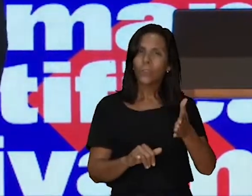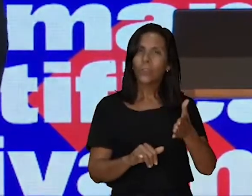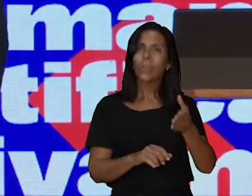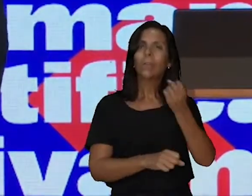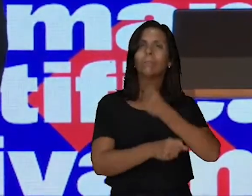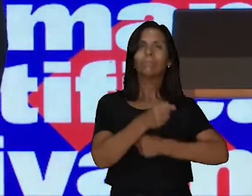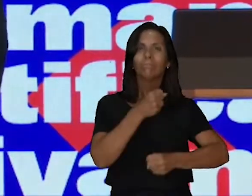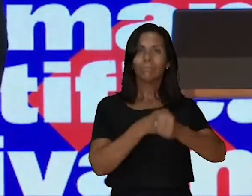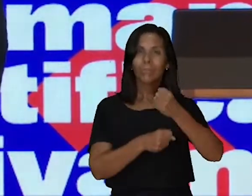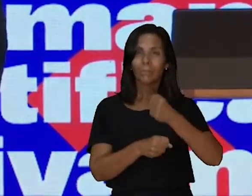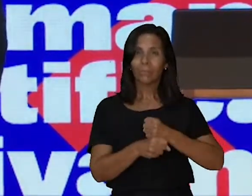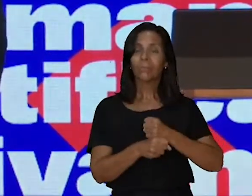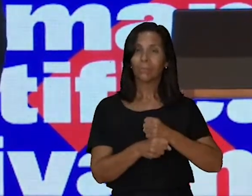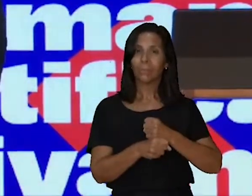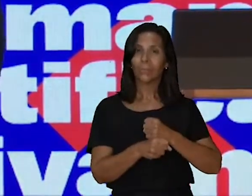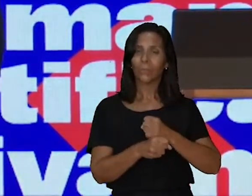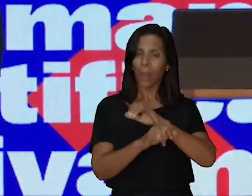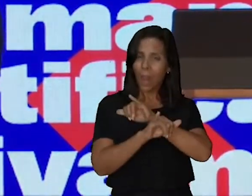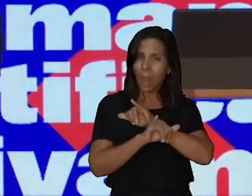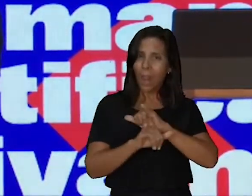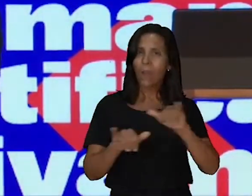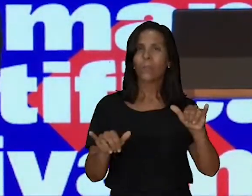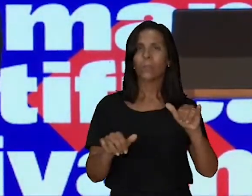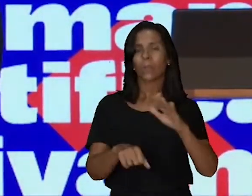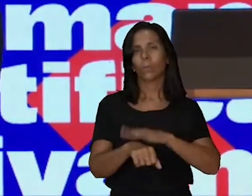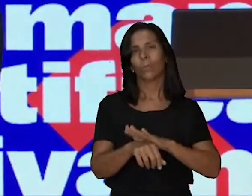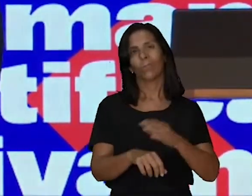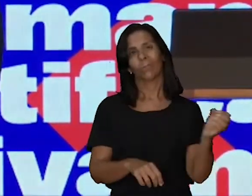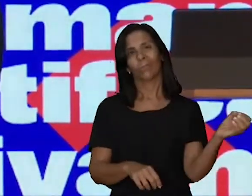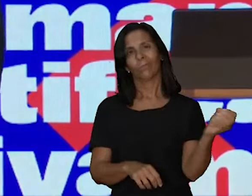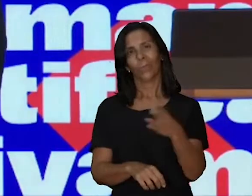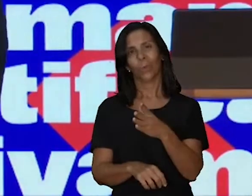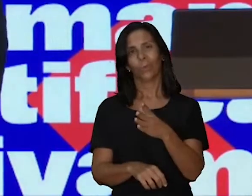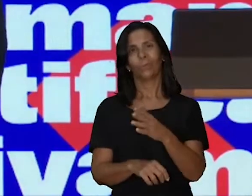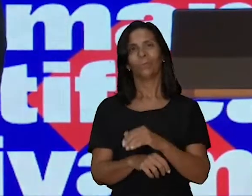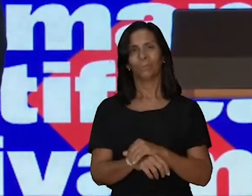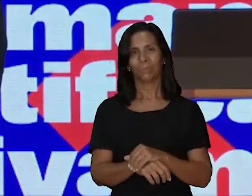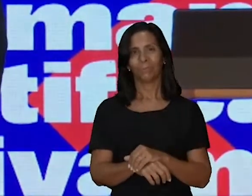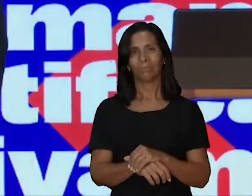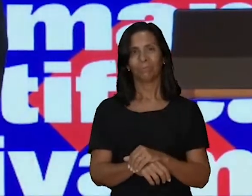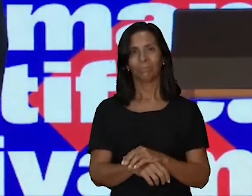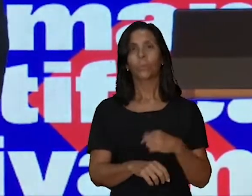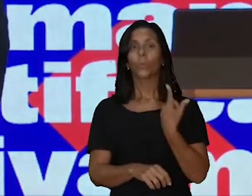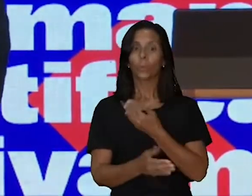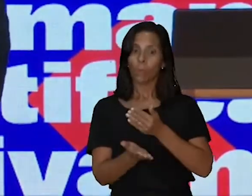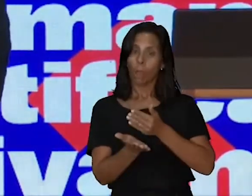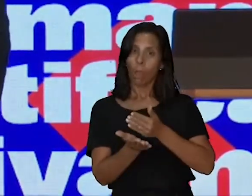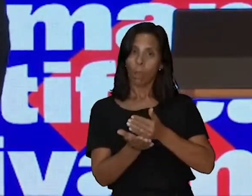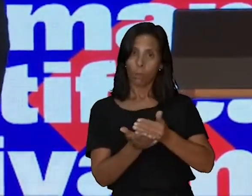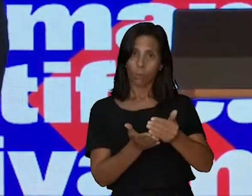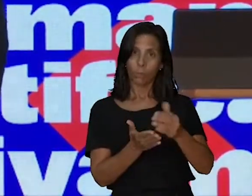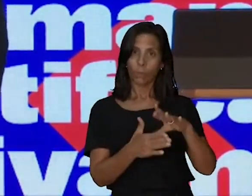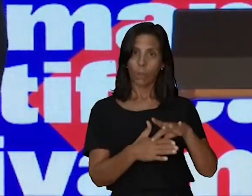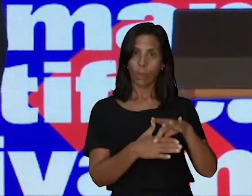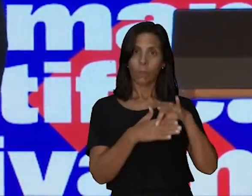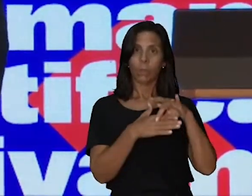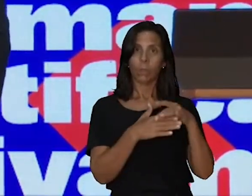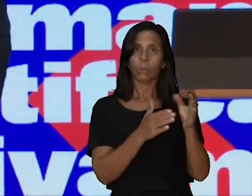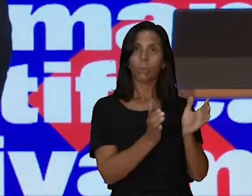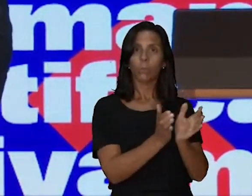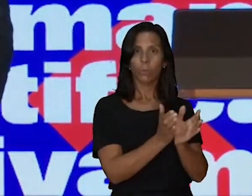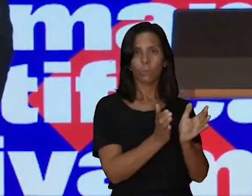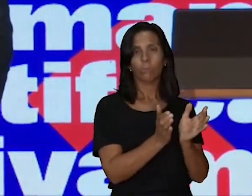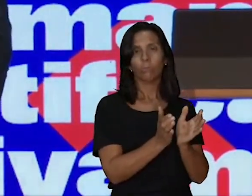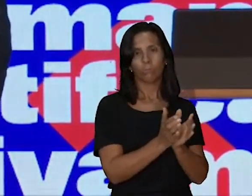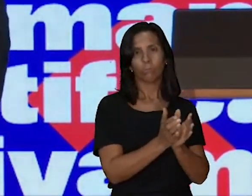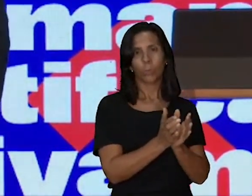estação. E Deus está levando o nosso time, primeiro começou com a nossa equipe, Deus está levando a nossa equipe ministerial para uma